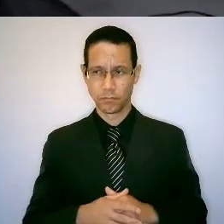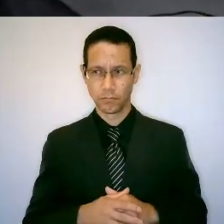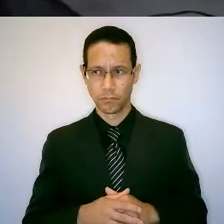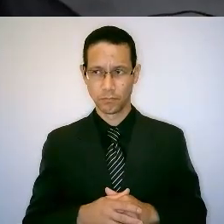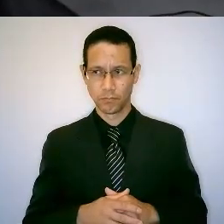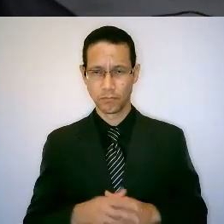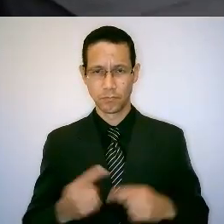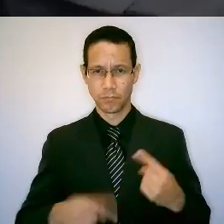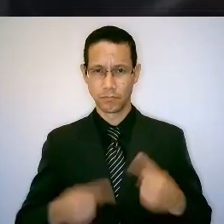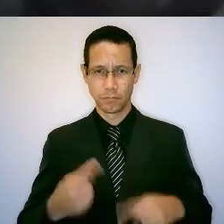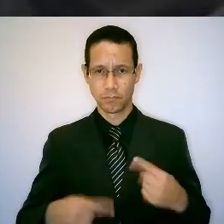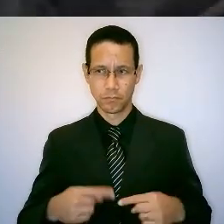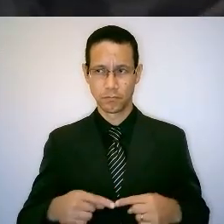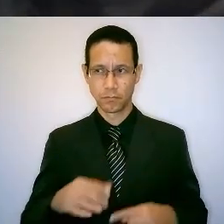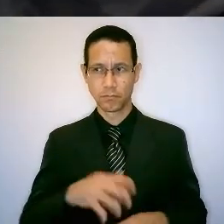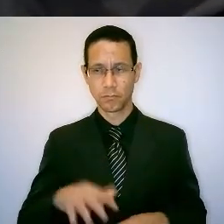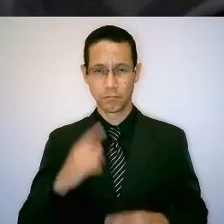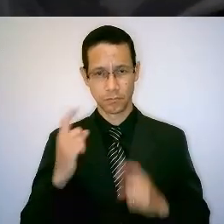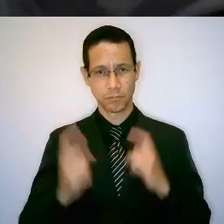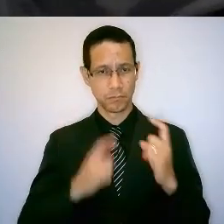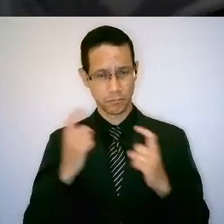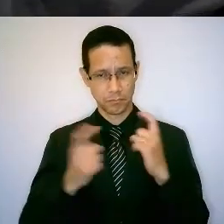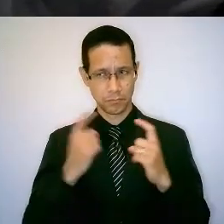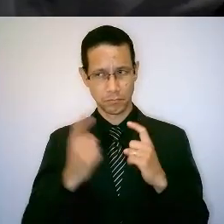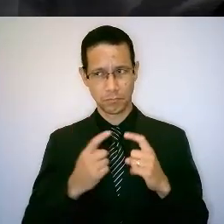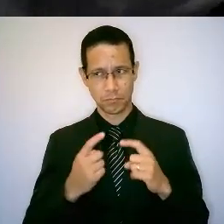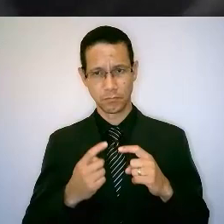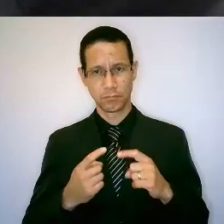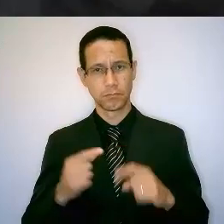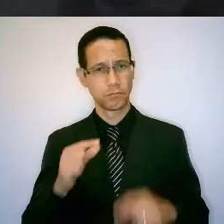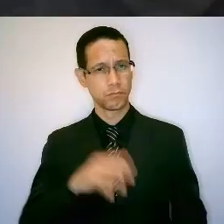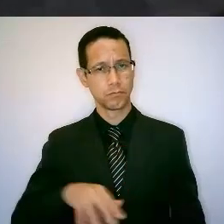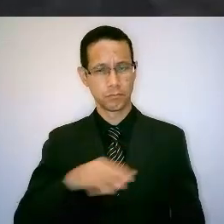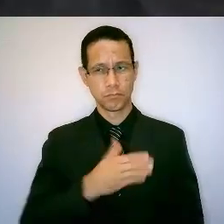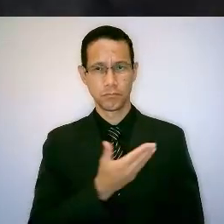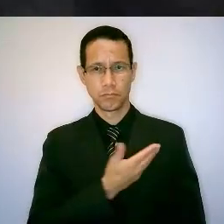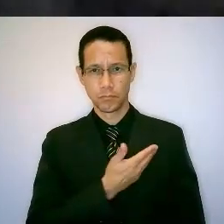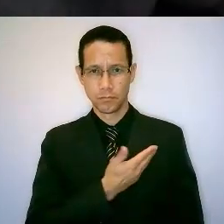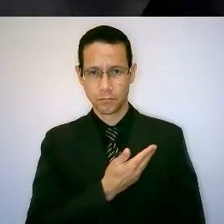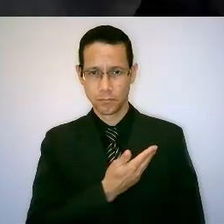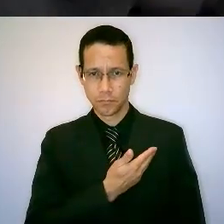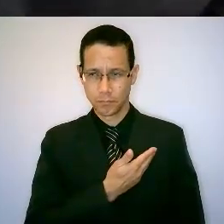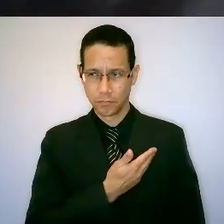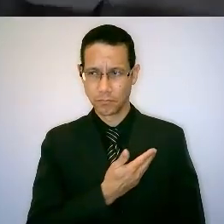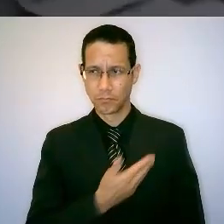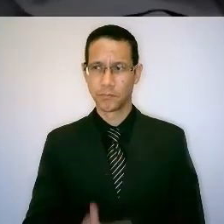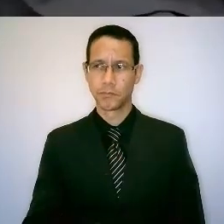preocupação era com a vítima os amigos a própria